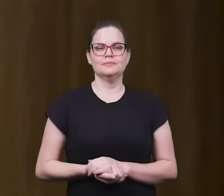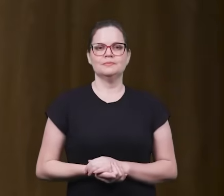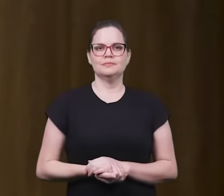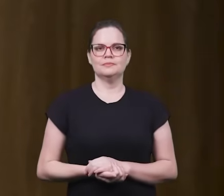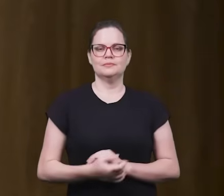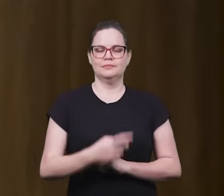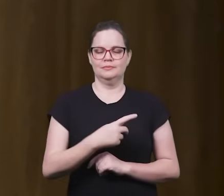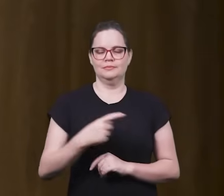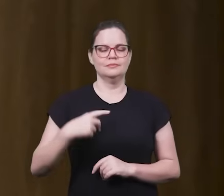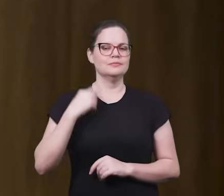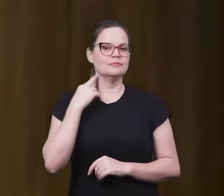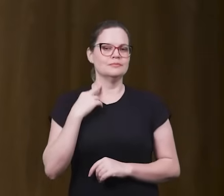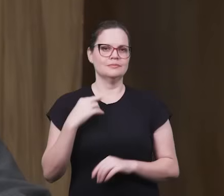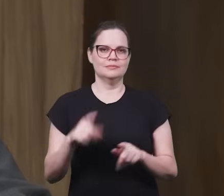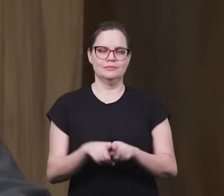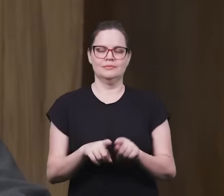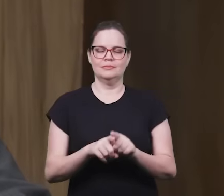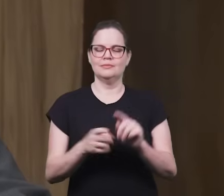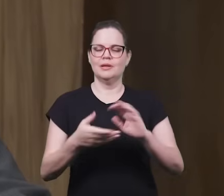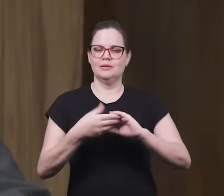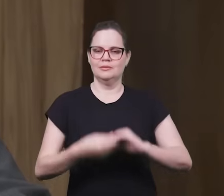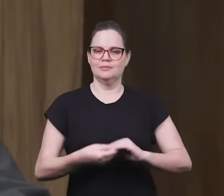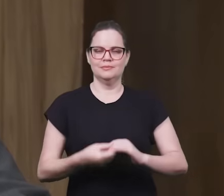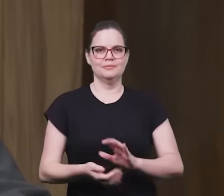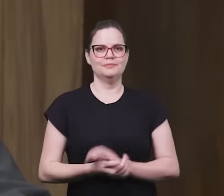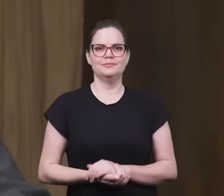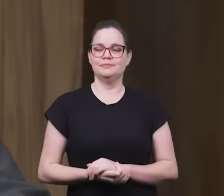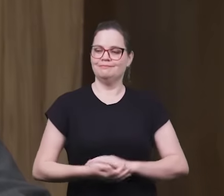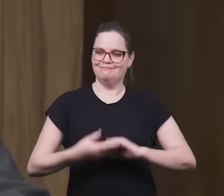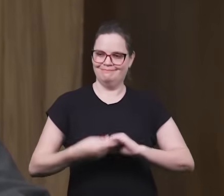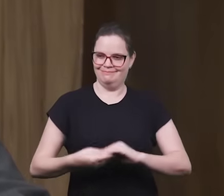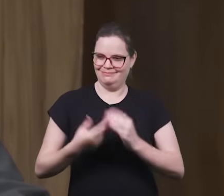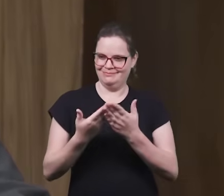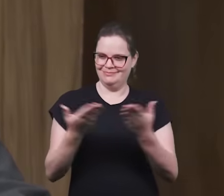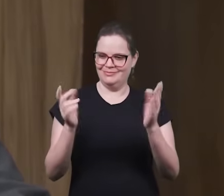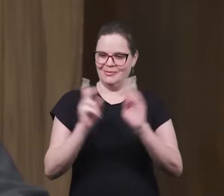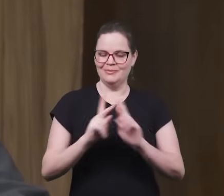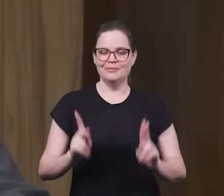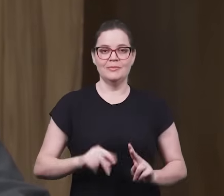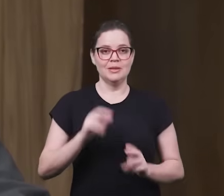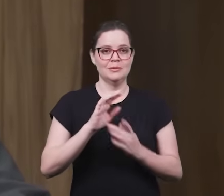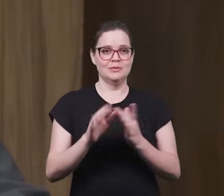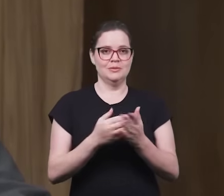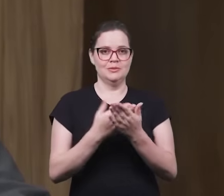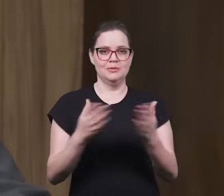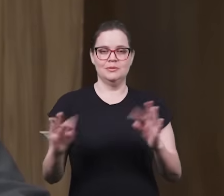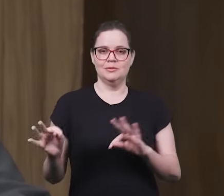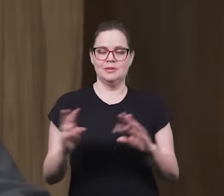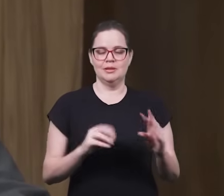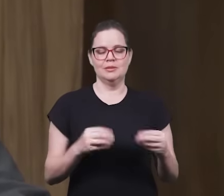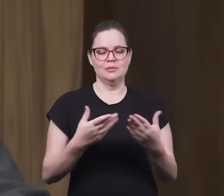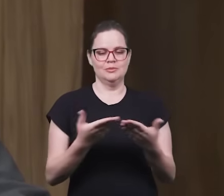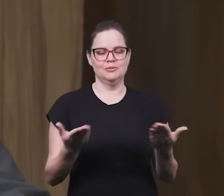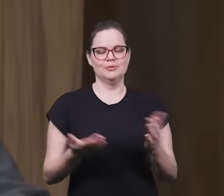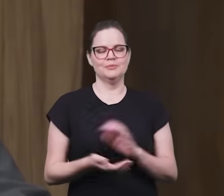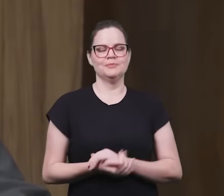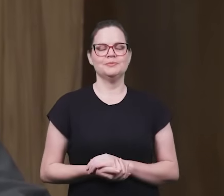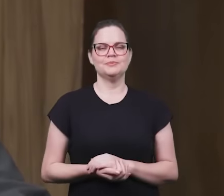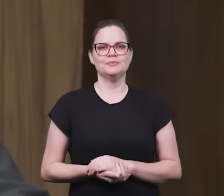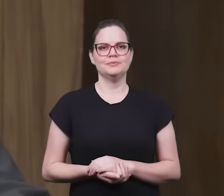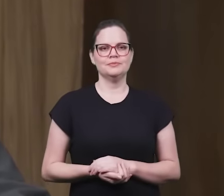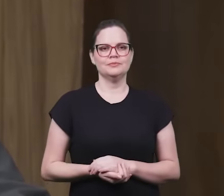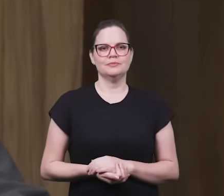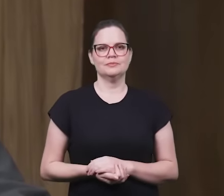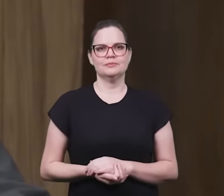Pastor Ronieli, saudamos também. Pastor Juliano, paz do Senhor, pastor Marcos Roberto, paz do Senhor, e a todos que